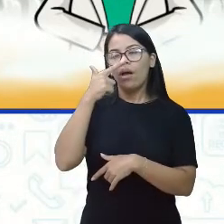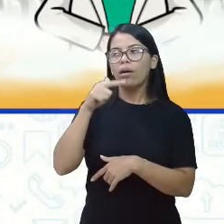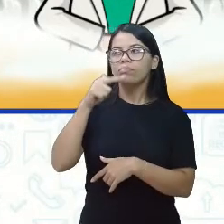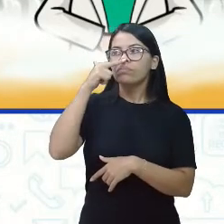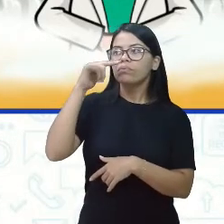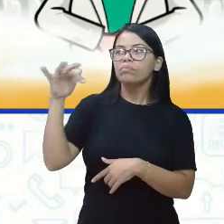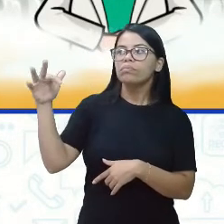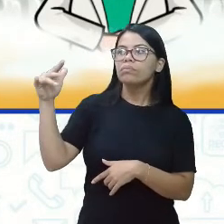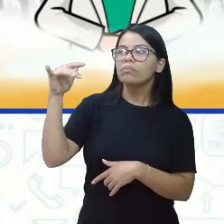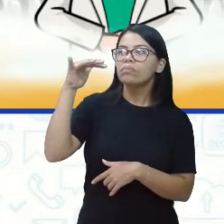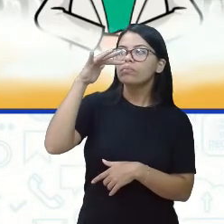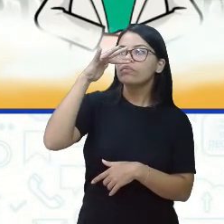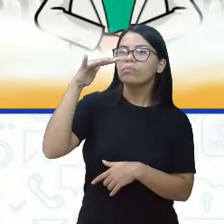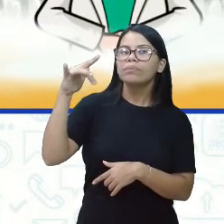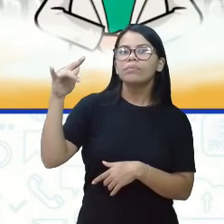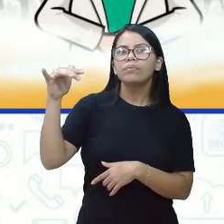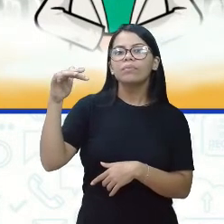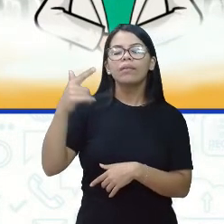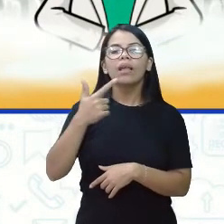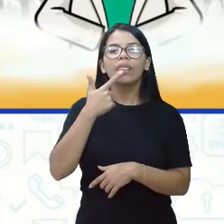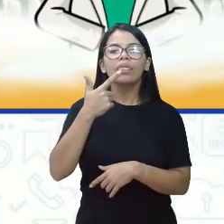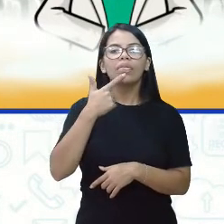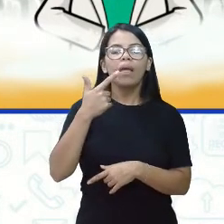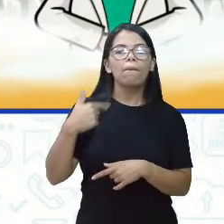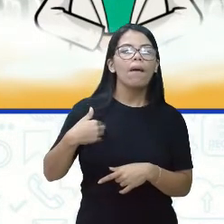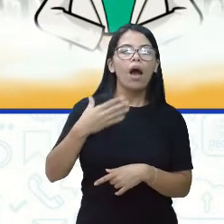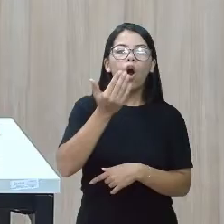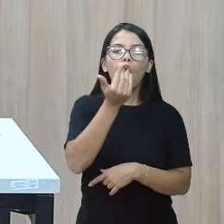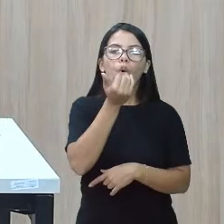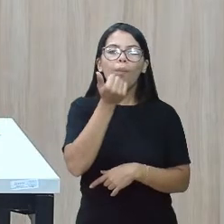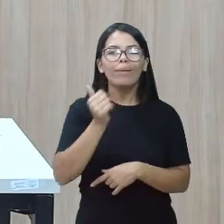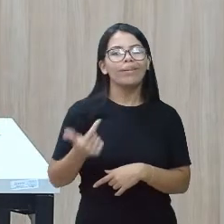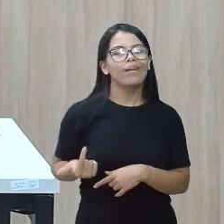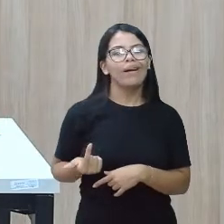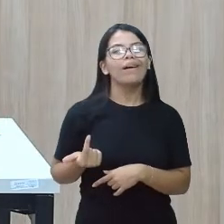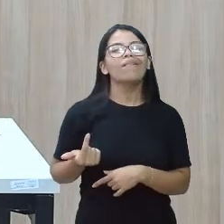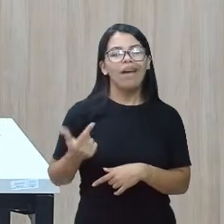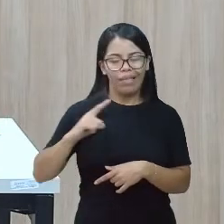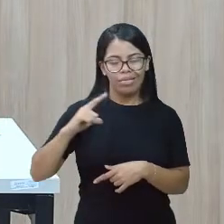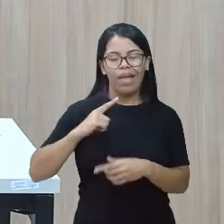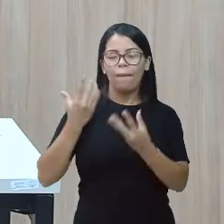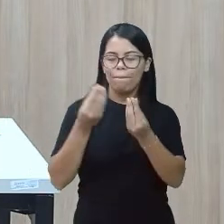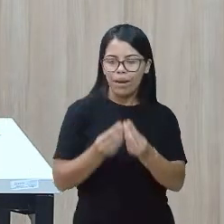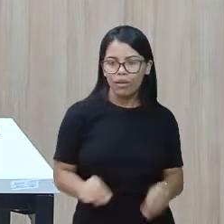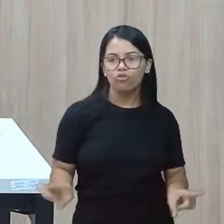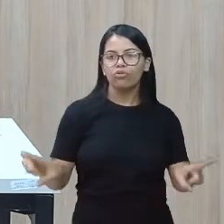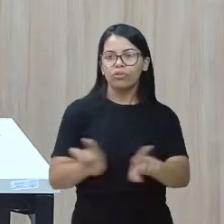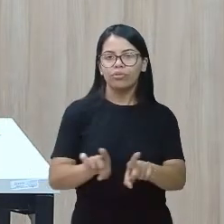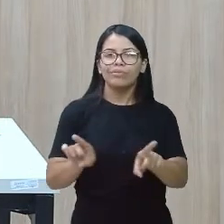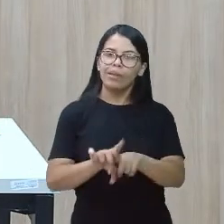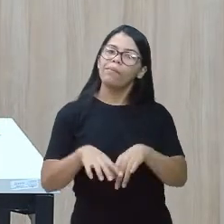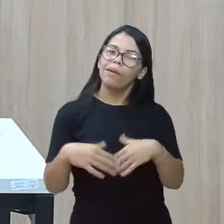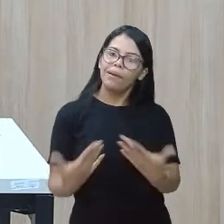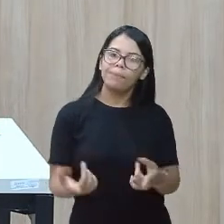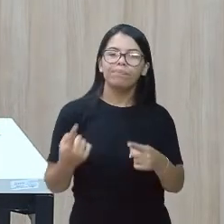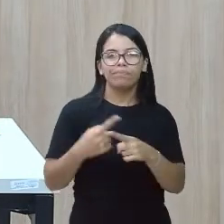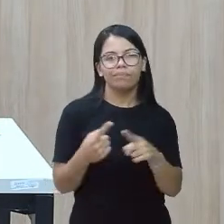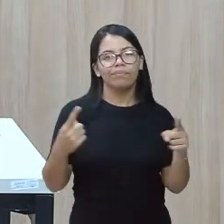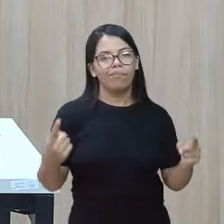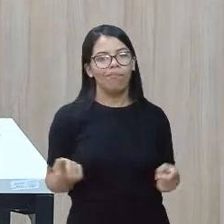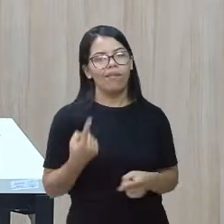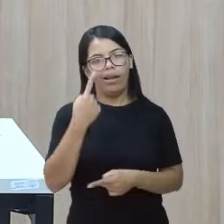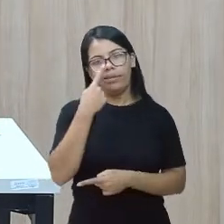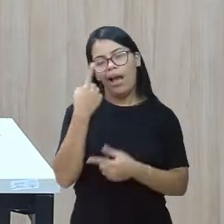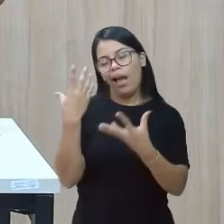vimos que o palato, que é o céu da boca, também vai ajudar aí, tanto no olfato como no paladar, mas as narinas são